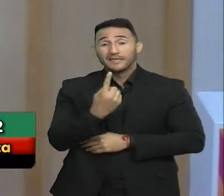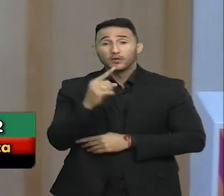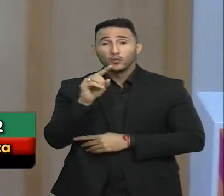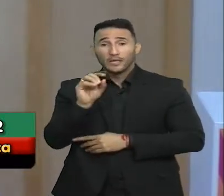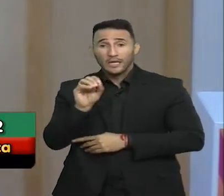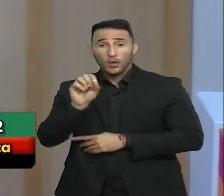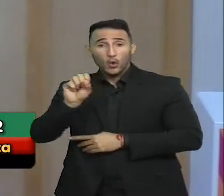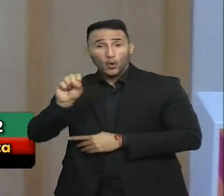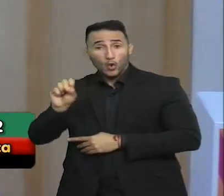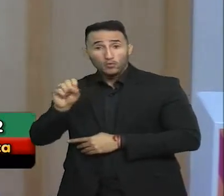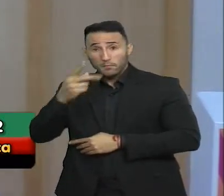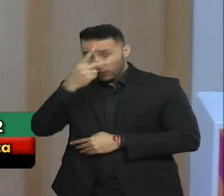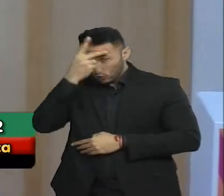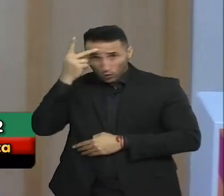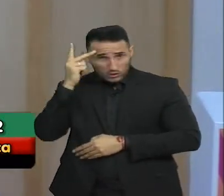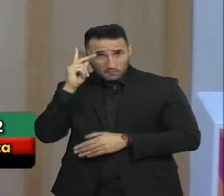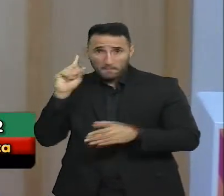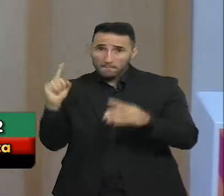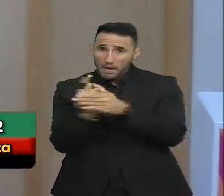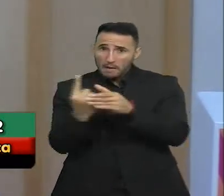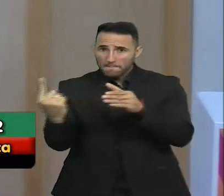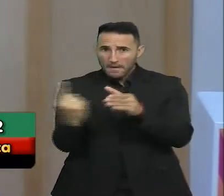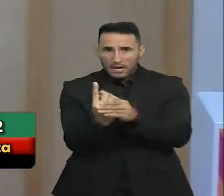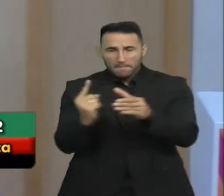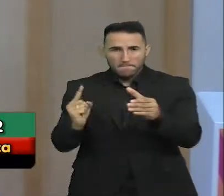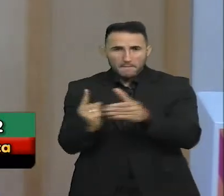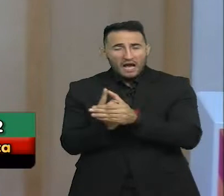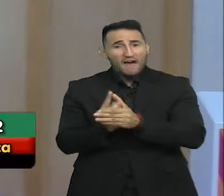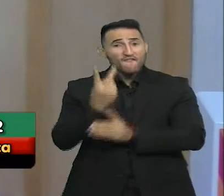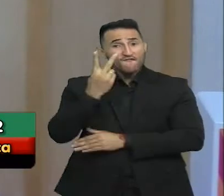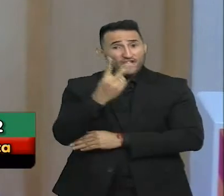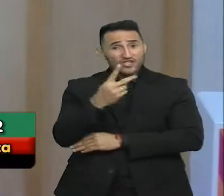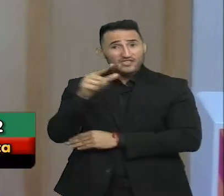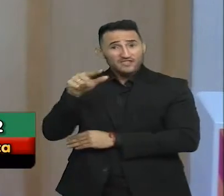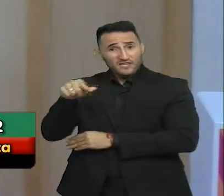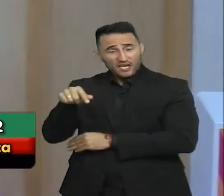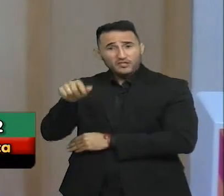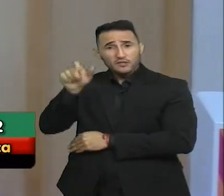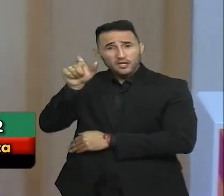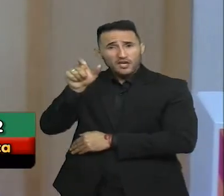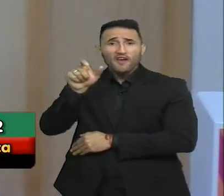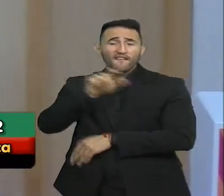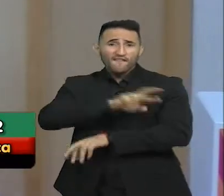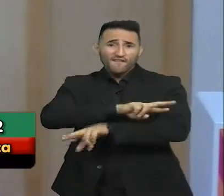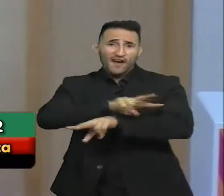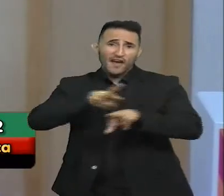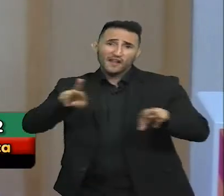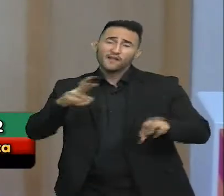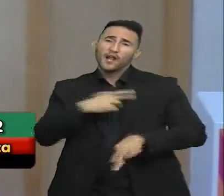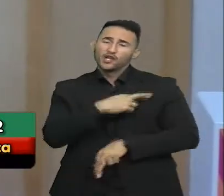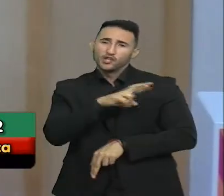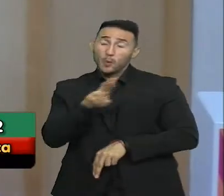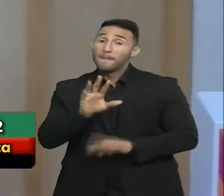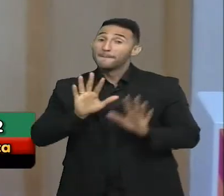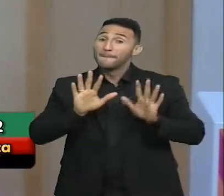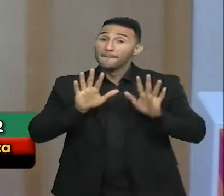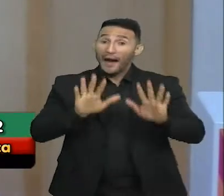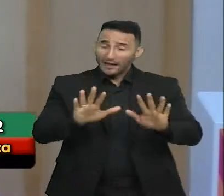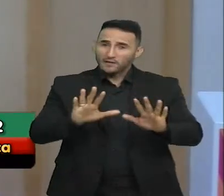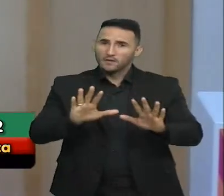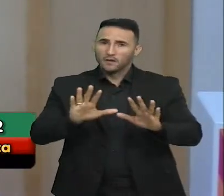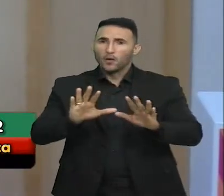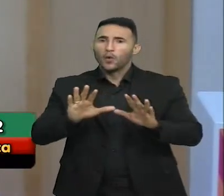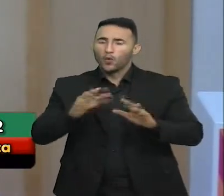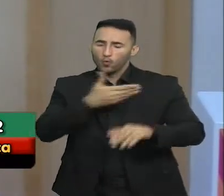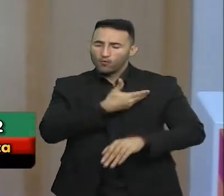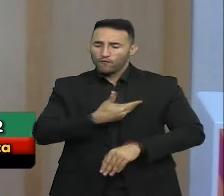membros. Desses 108 membros, são 27 segmentos religiosos, mais o poder público,